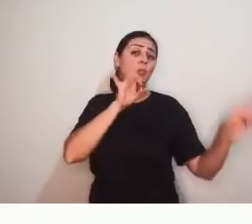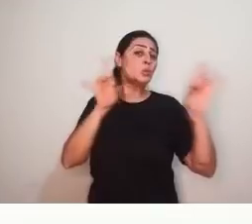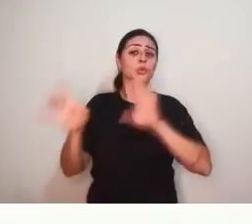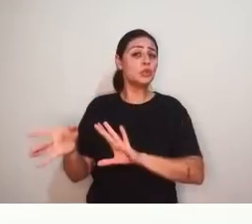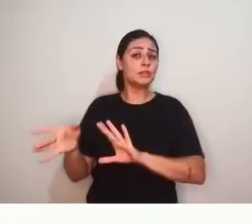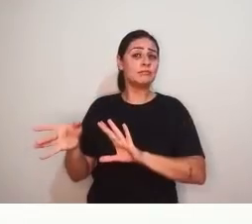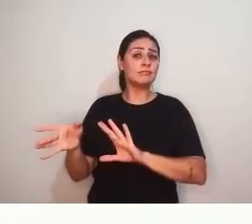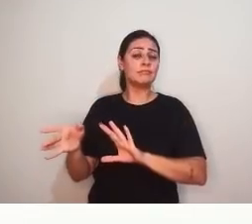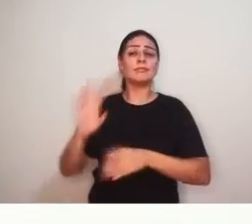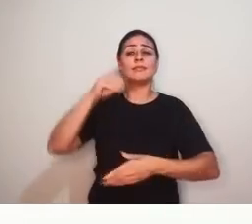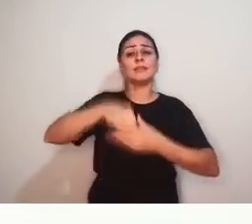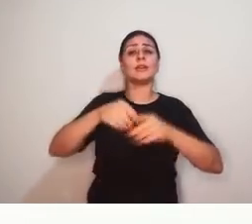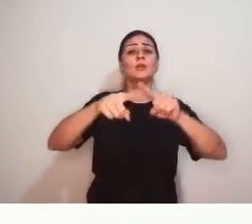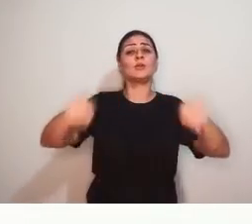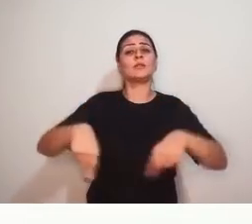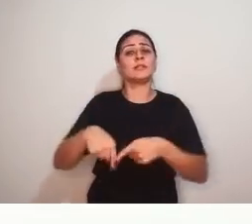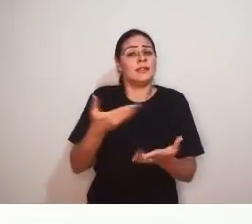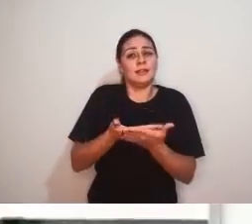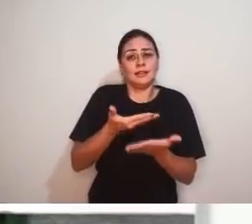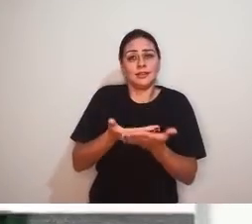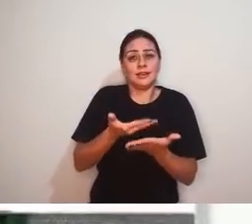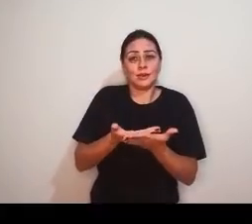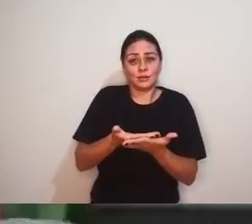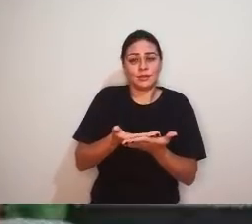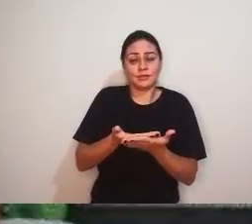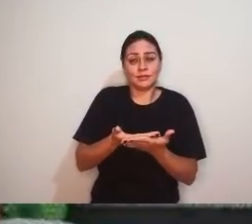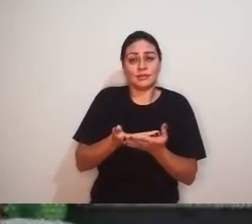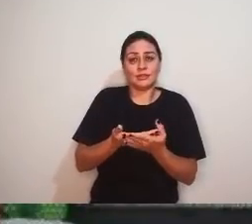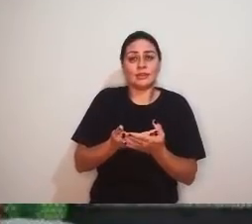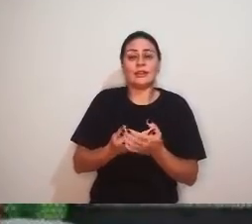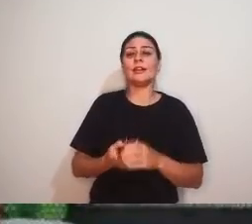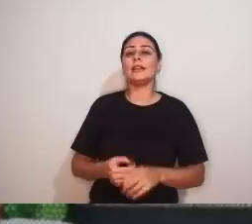da tecnologia digital, para o seu dia a dia, lá na sala de aula,